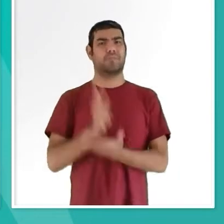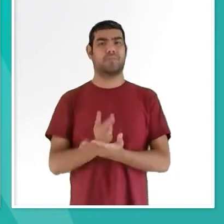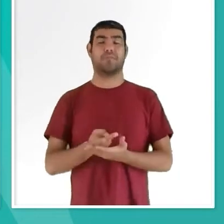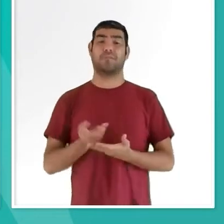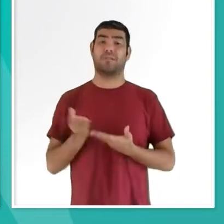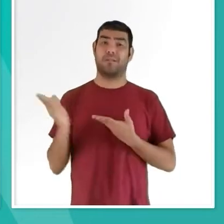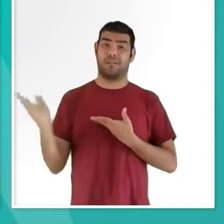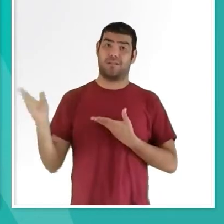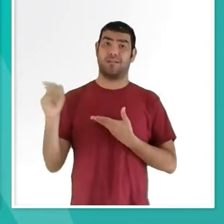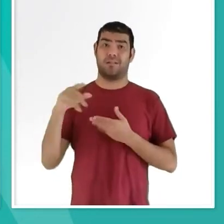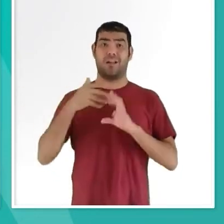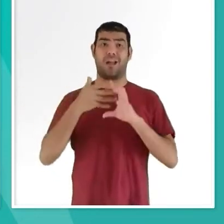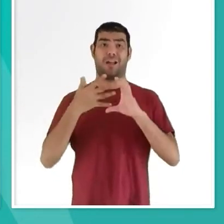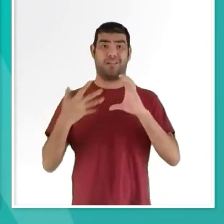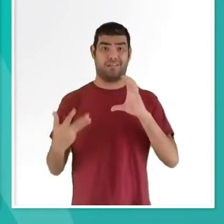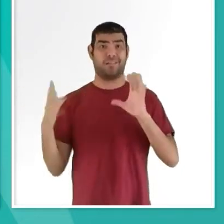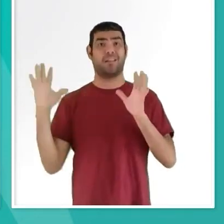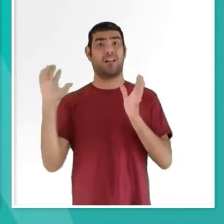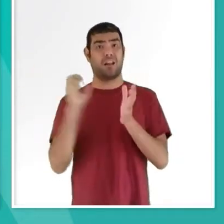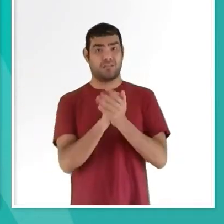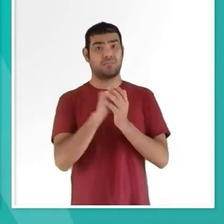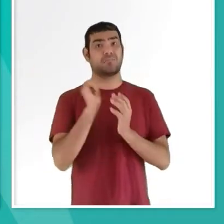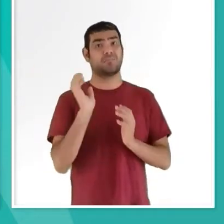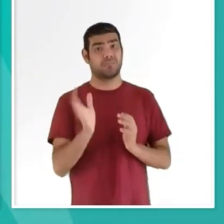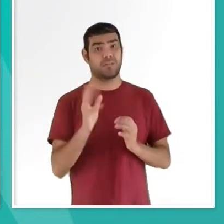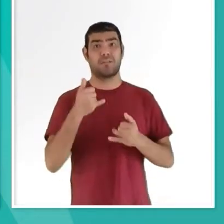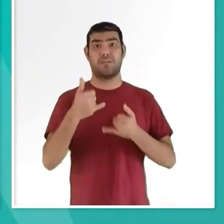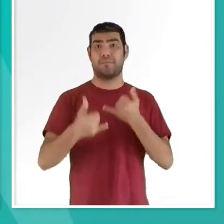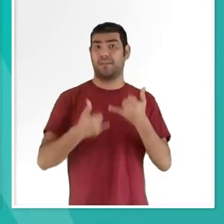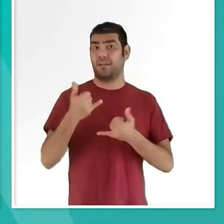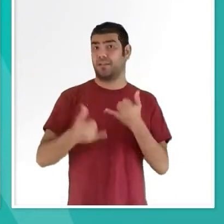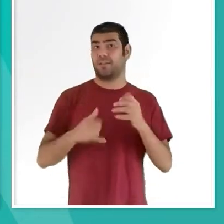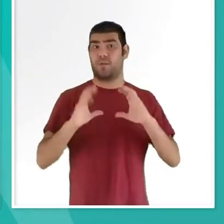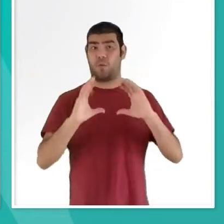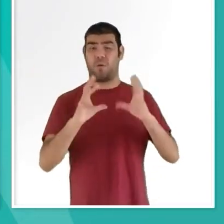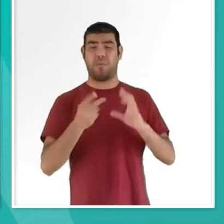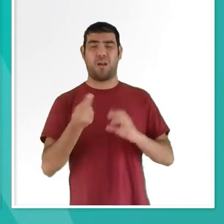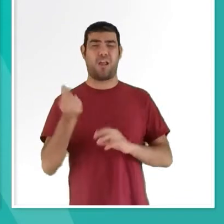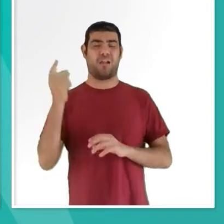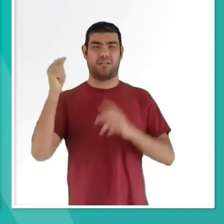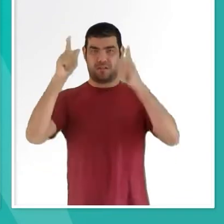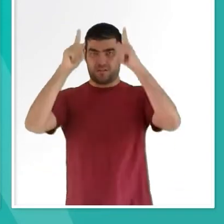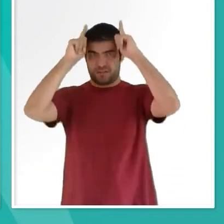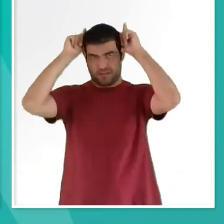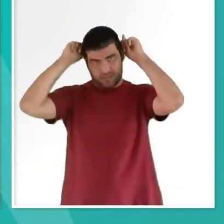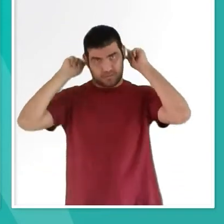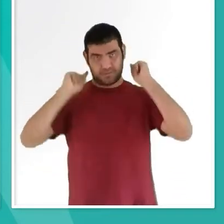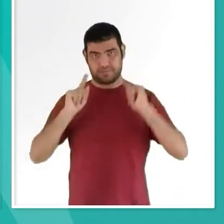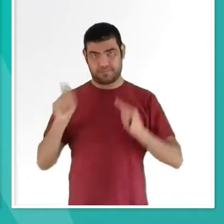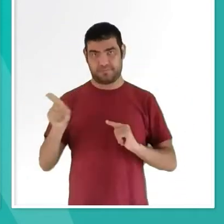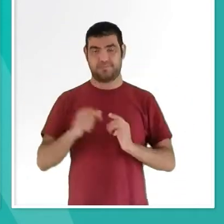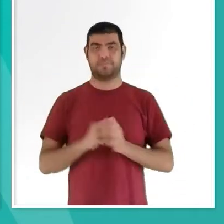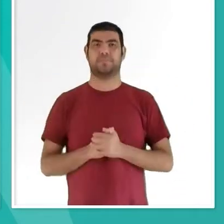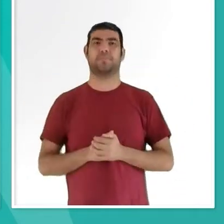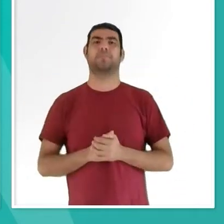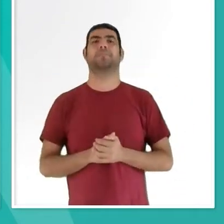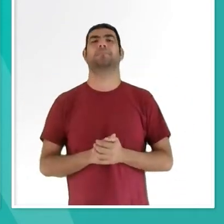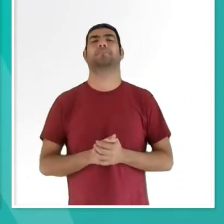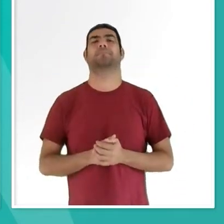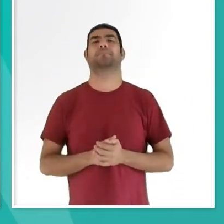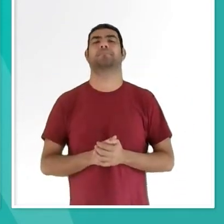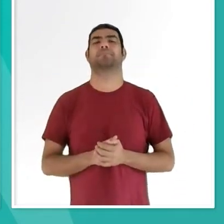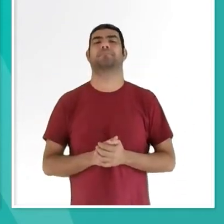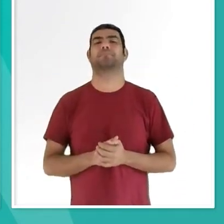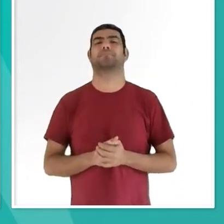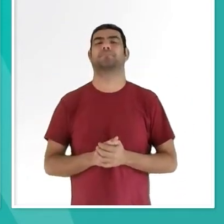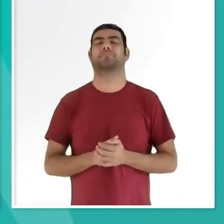é um registro das brincadeiras com bola da Grécia Antiga, chamada episcuros. Saindo um pouco ali